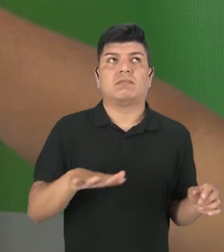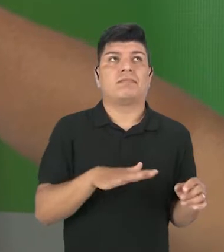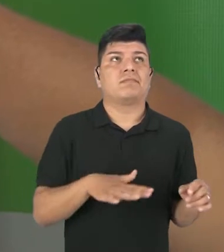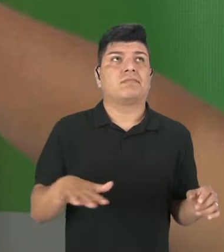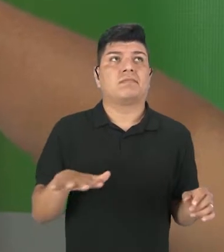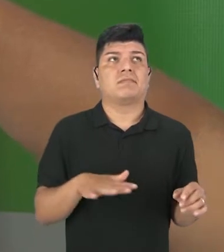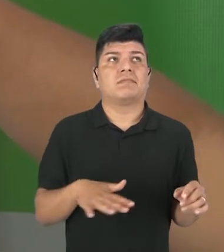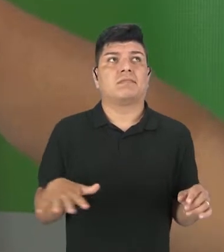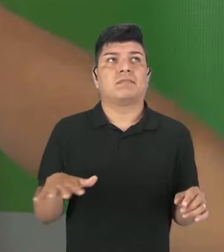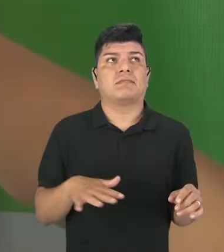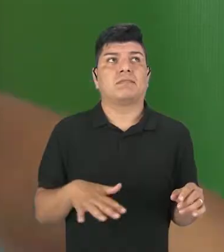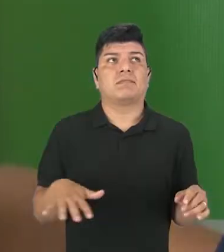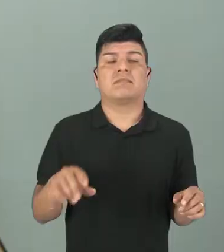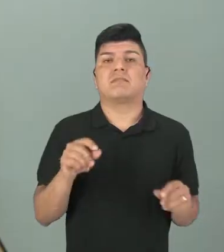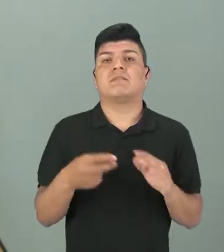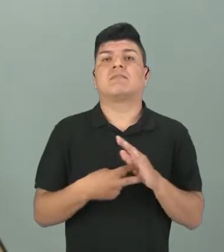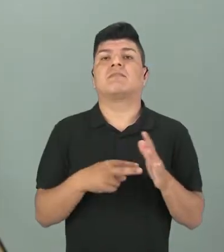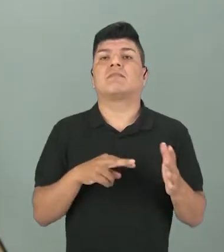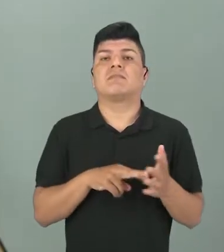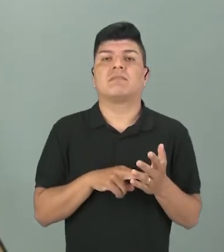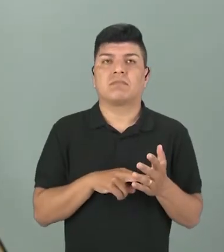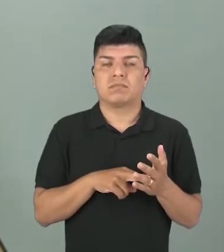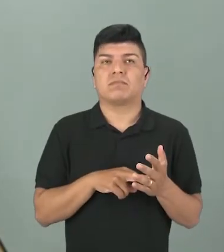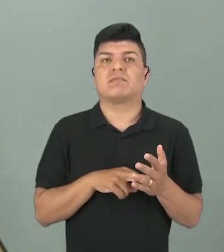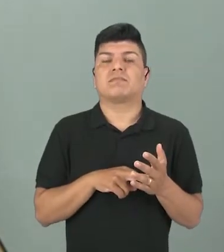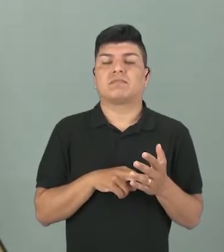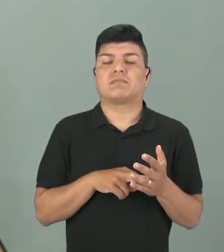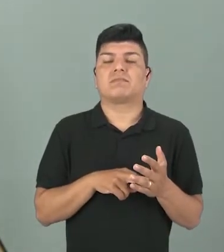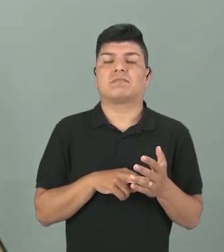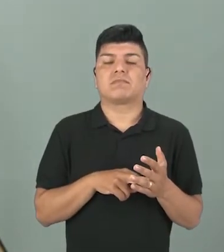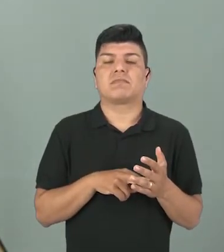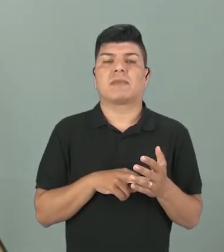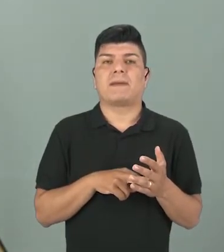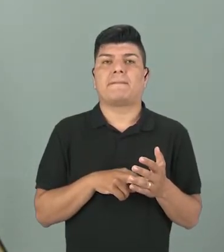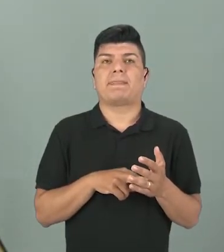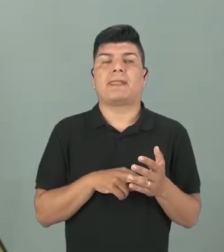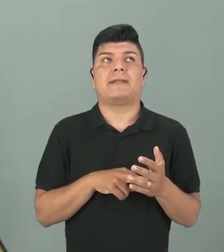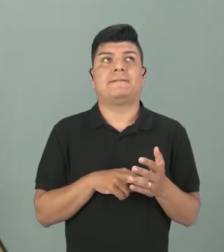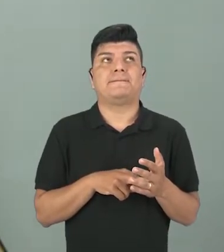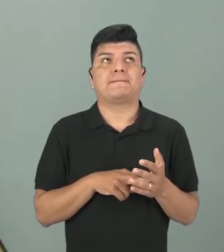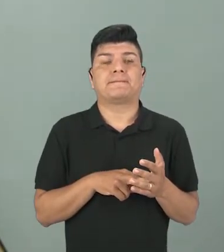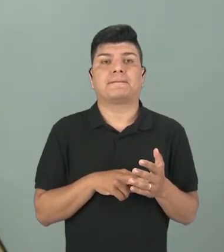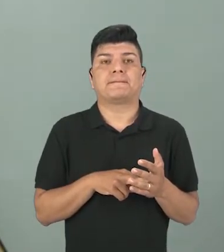né, da manchete, o que exatamente é? Então,